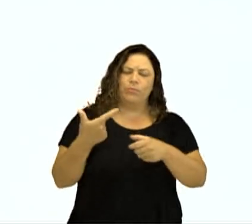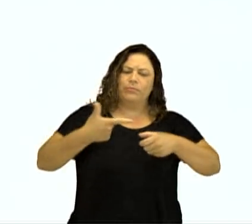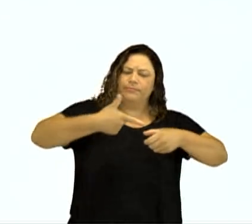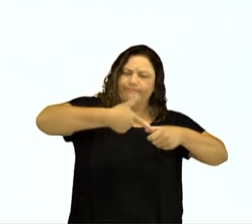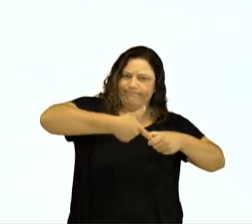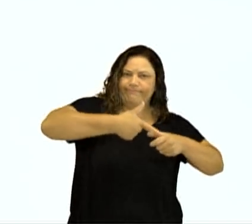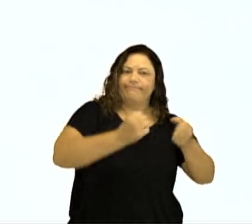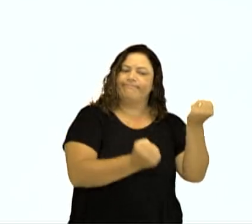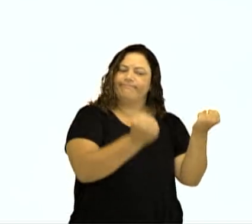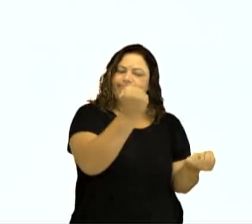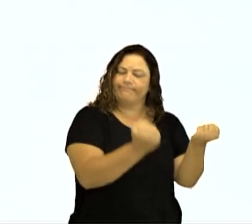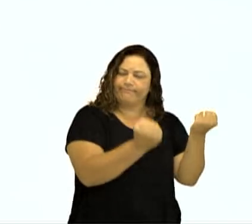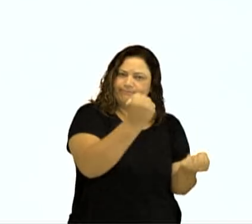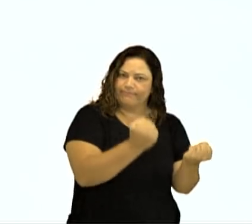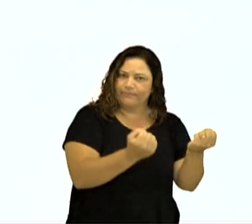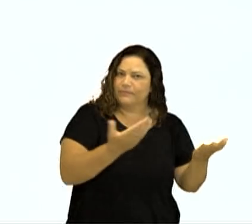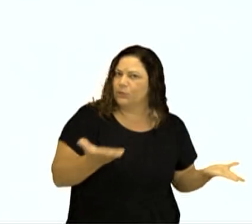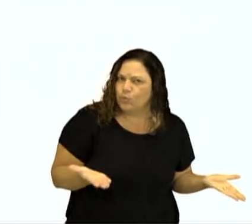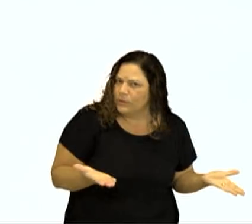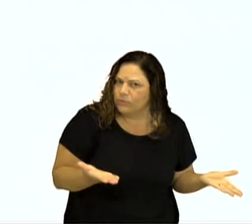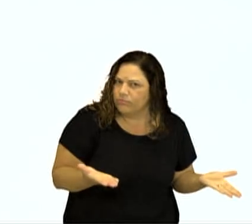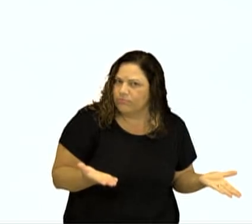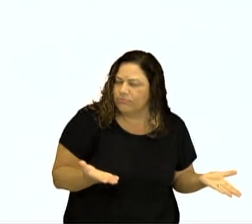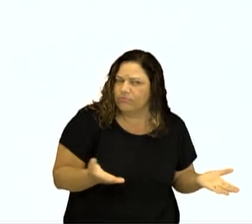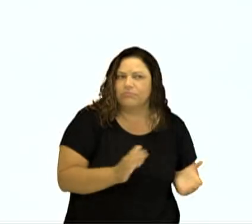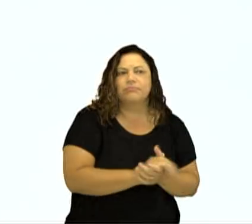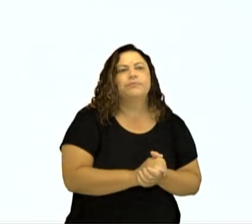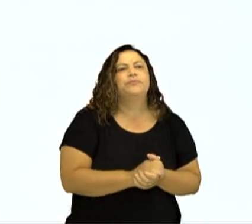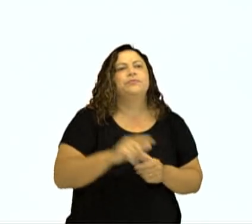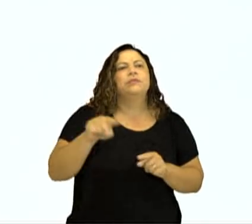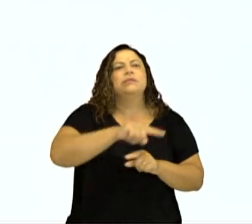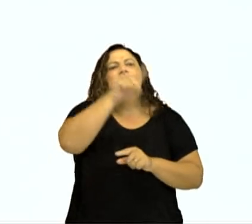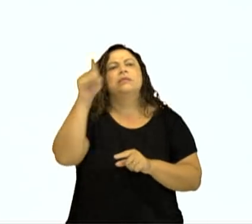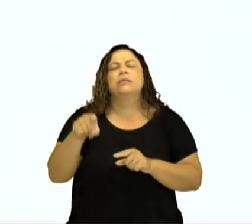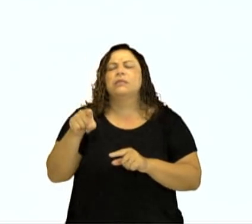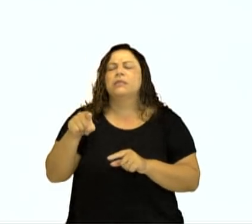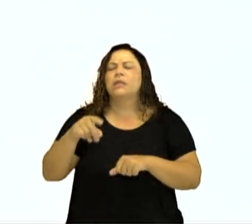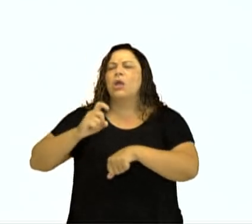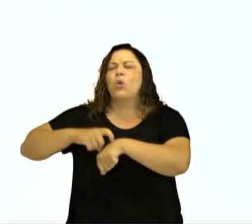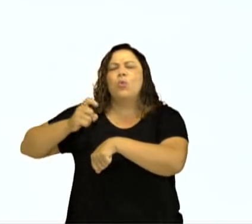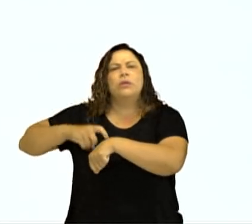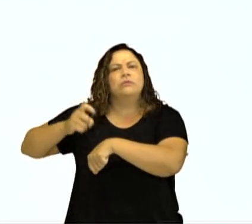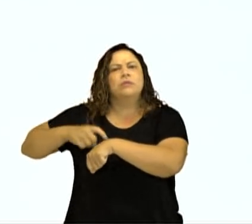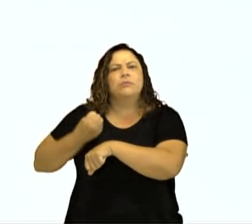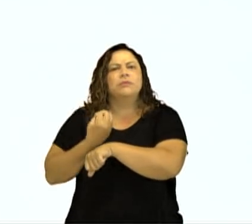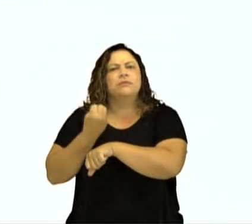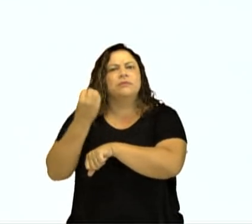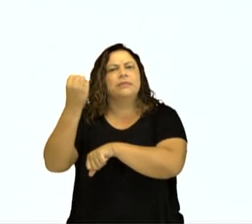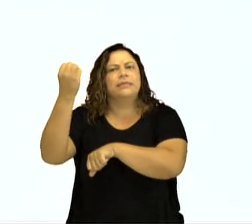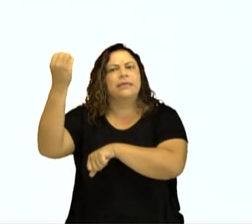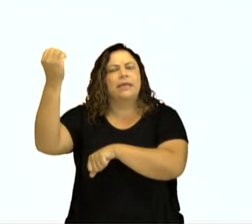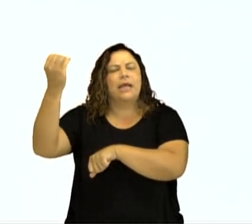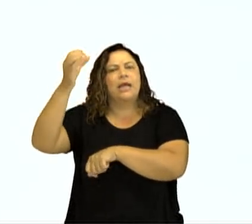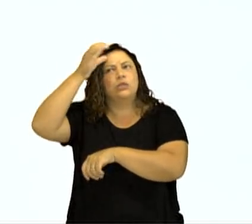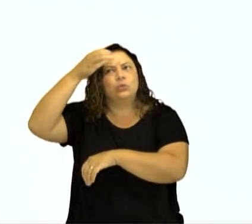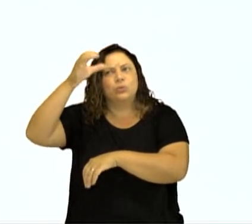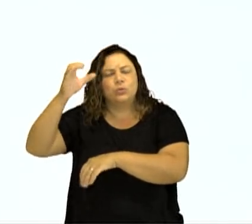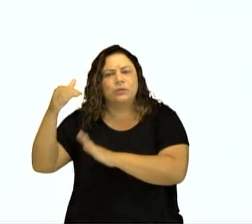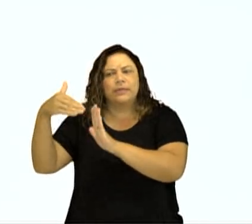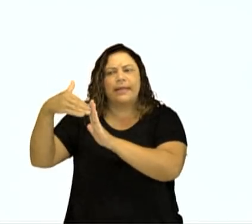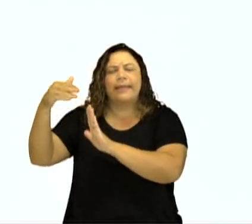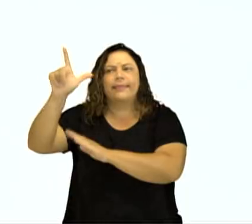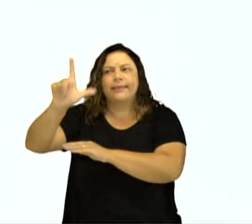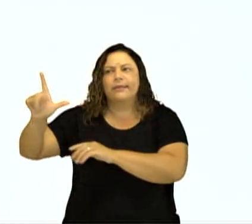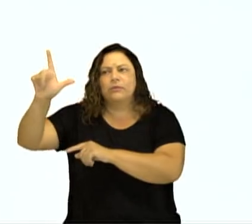automóvel? Quanto tempo leva uma viagem de Curitiba até Londrina? Você tem as respostas para essas